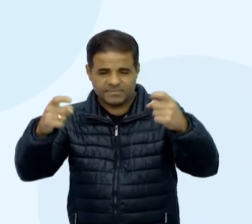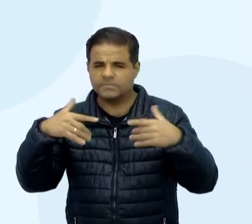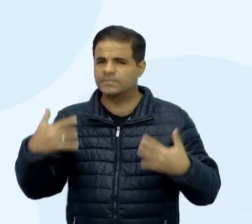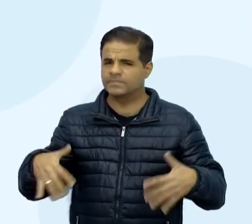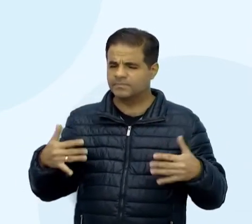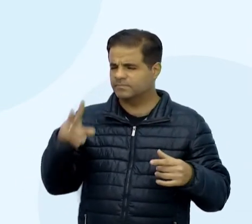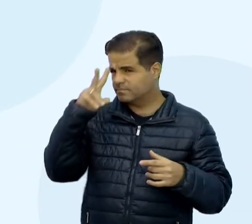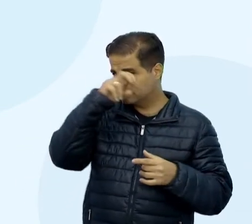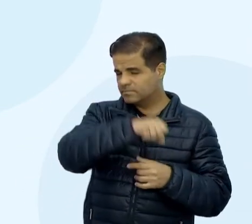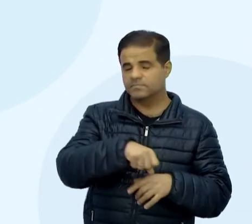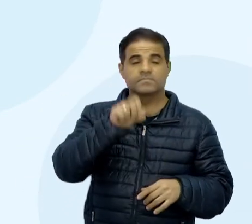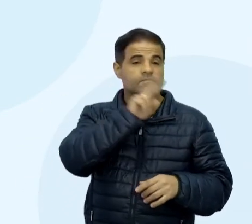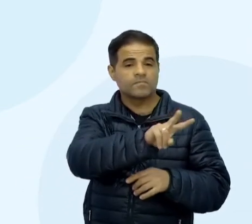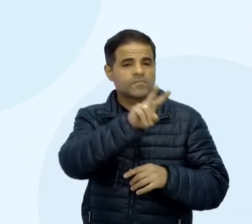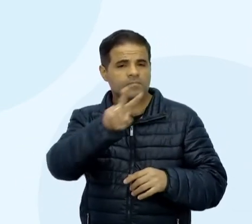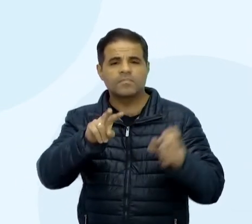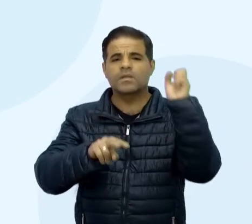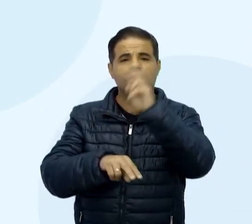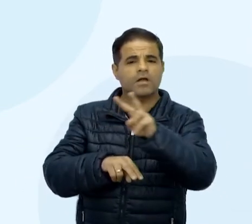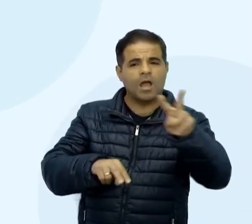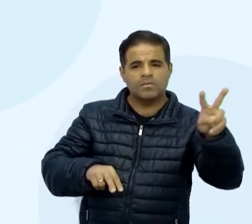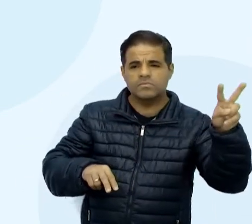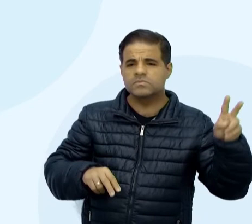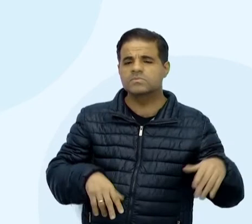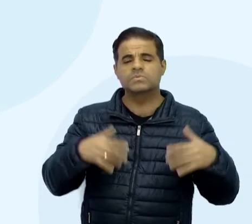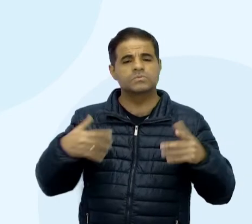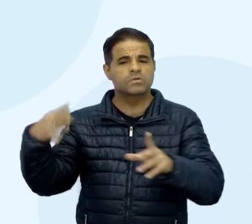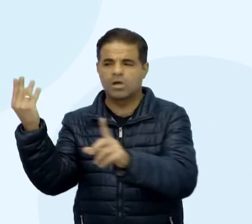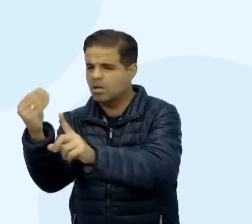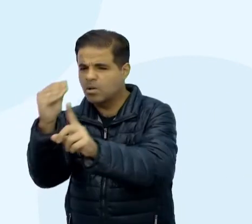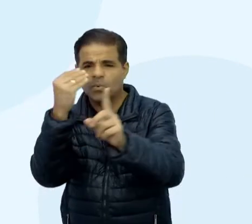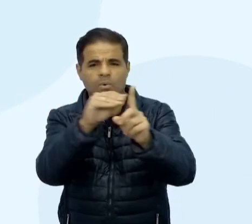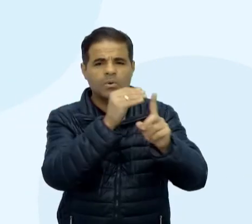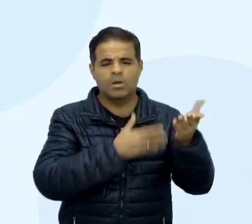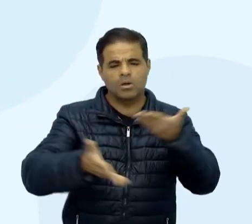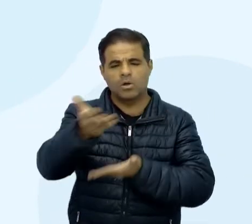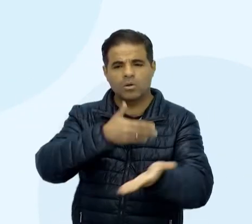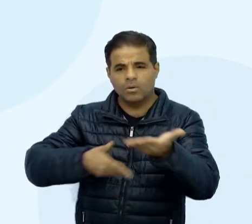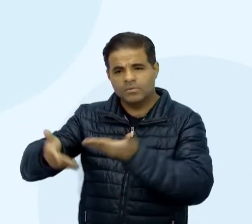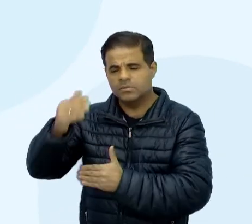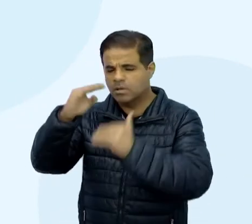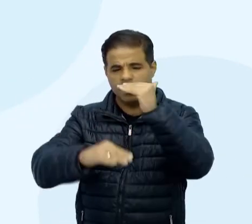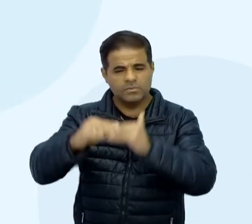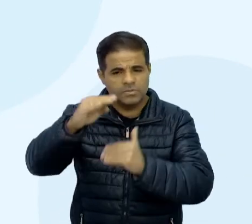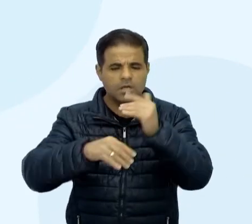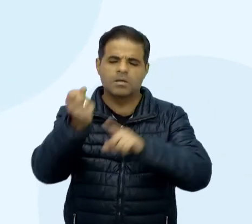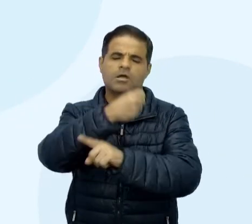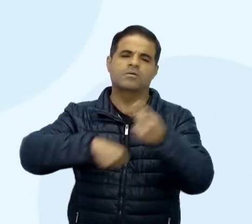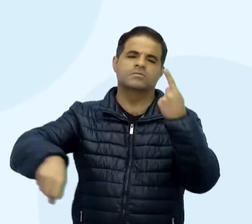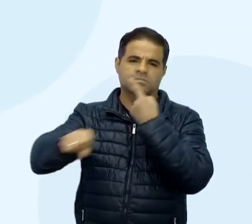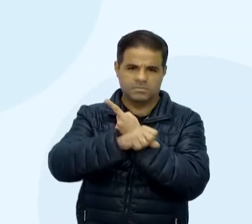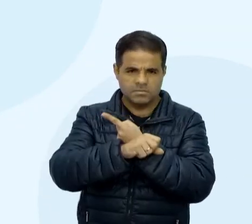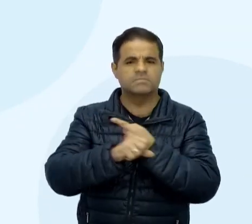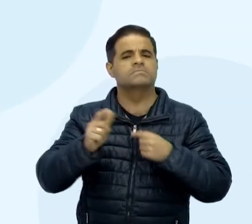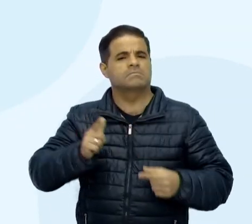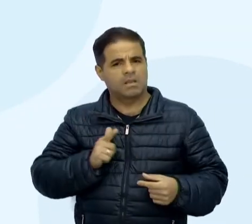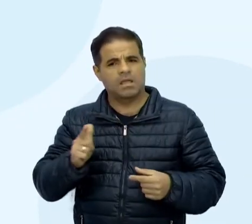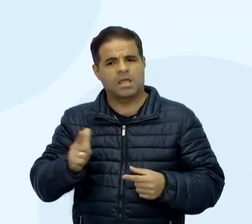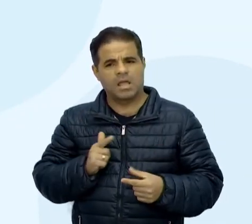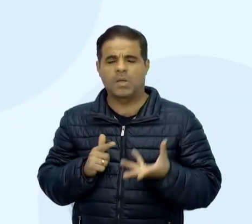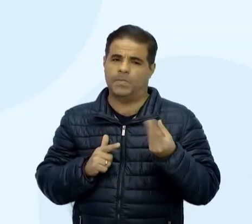Então, o que a gente vai ter? Uma vulnerabilidade, né, relacionada à desigualdade social e à